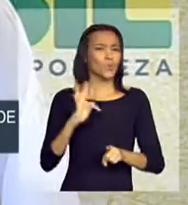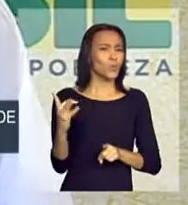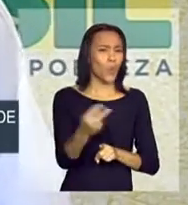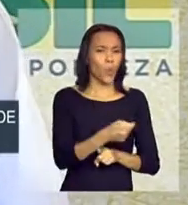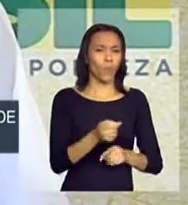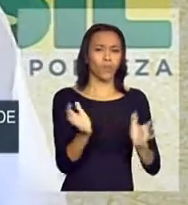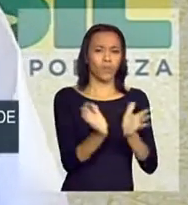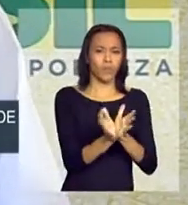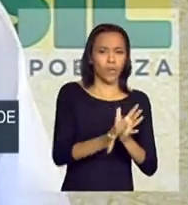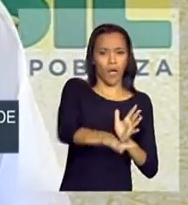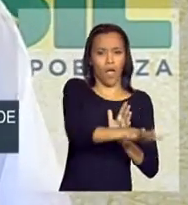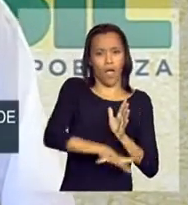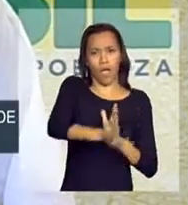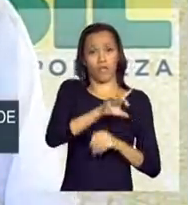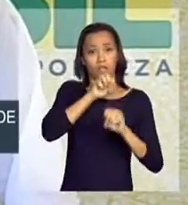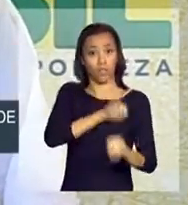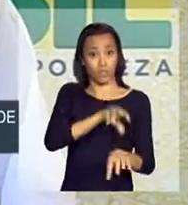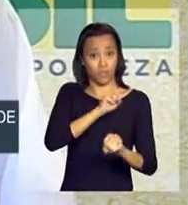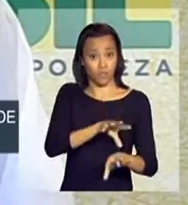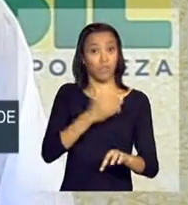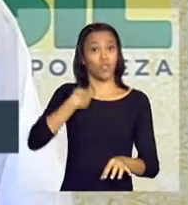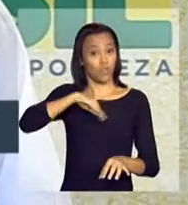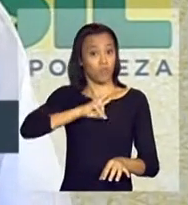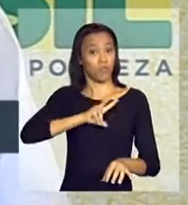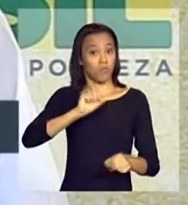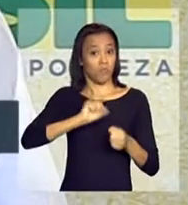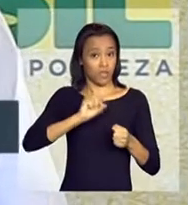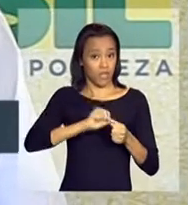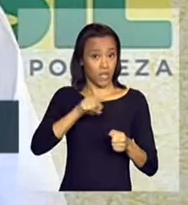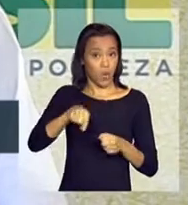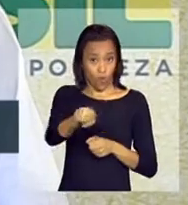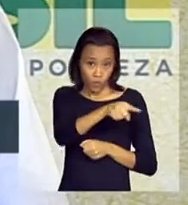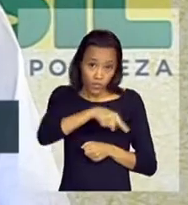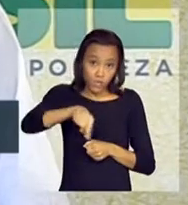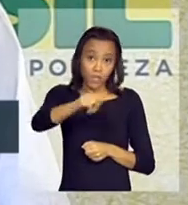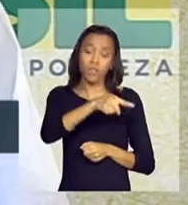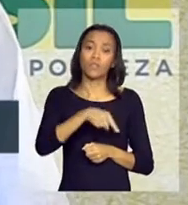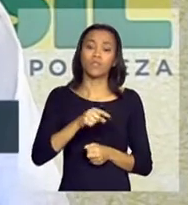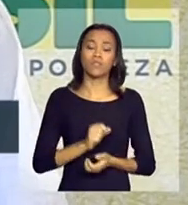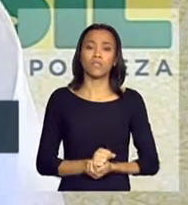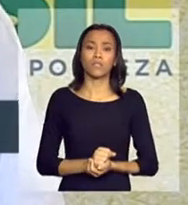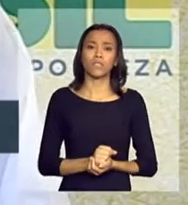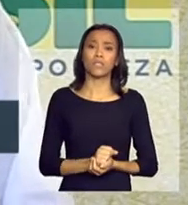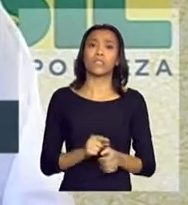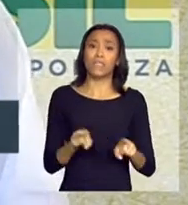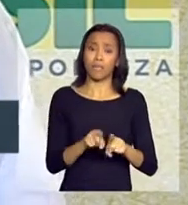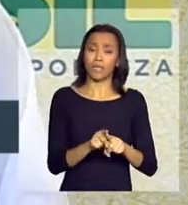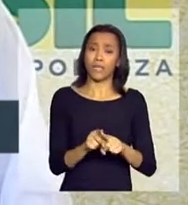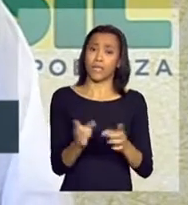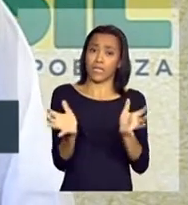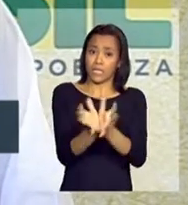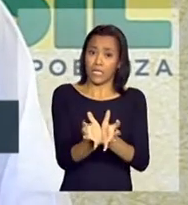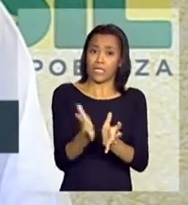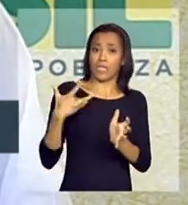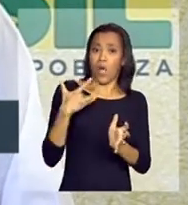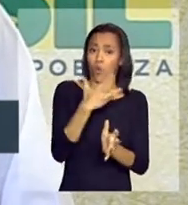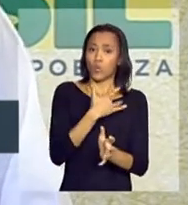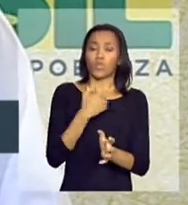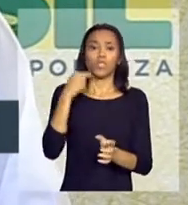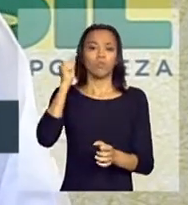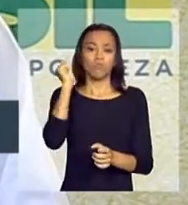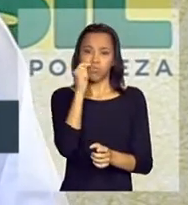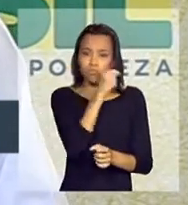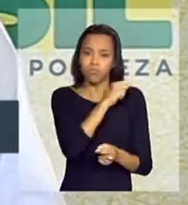Parte Educacional que nós vamos fazer com vocês aqui a parte de saúde bucal né de